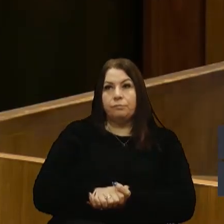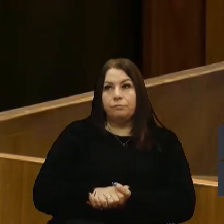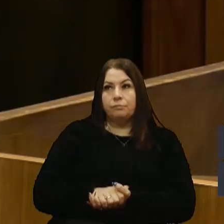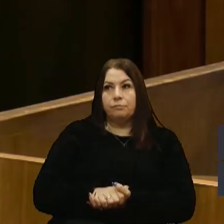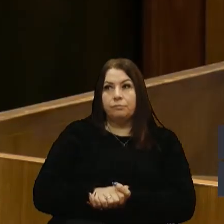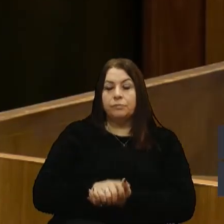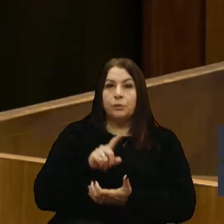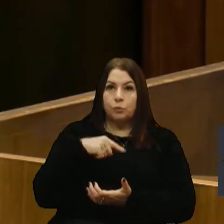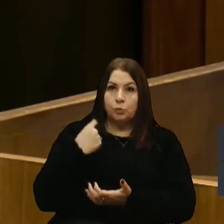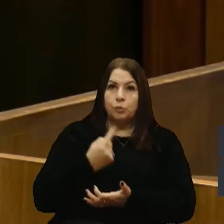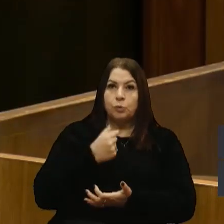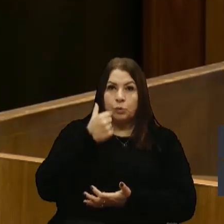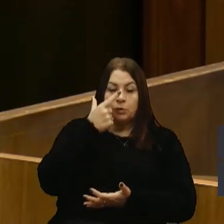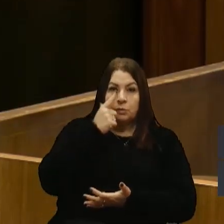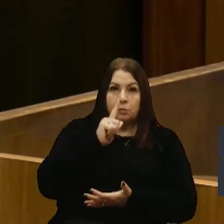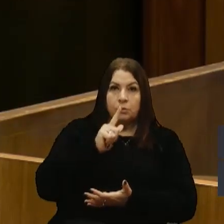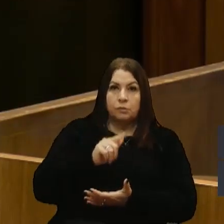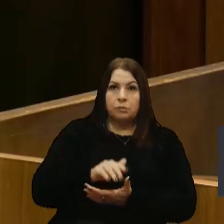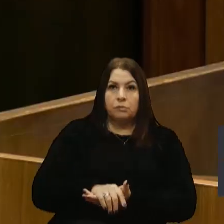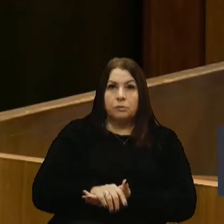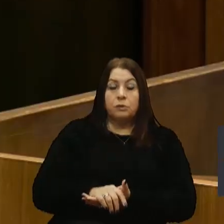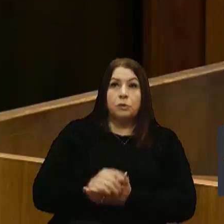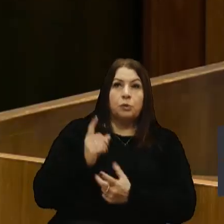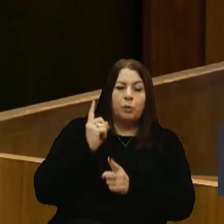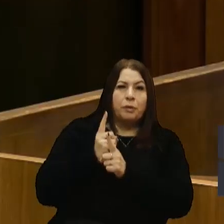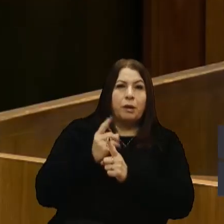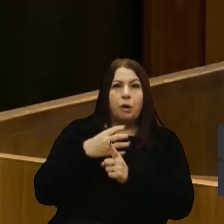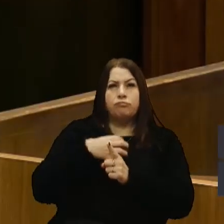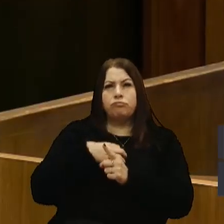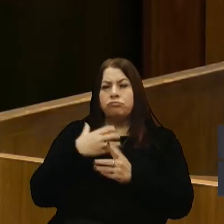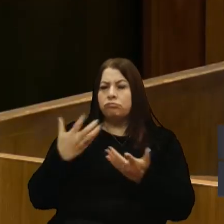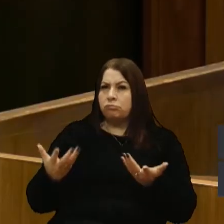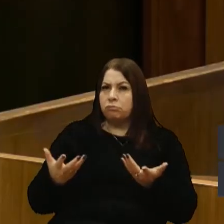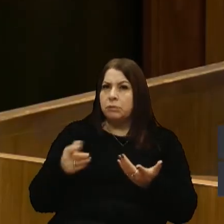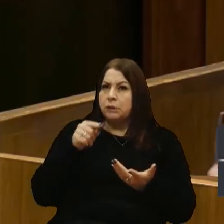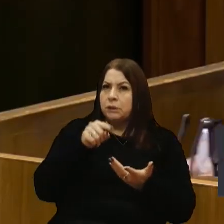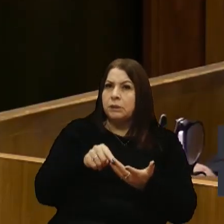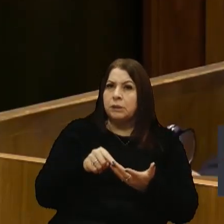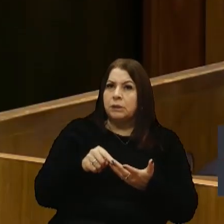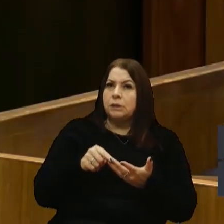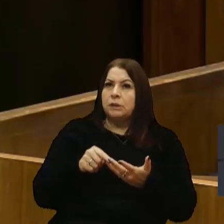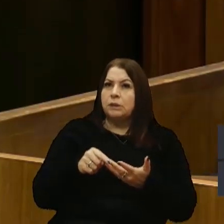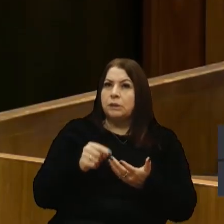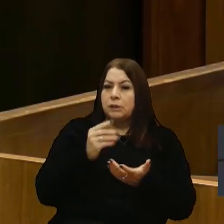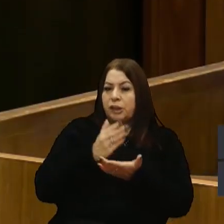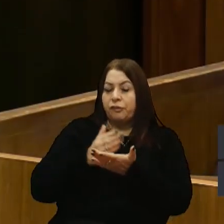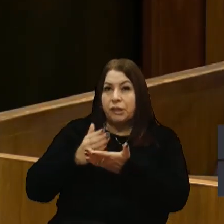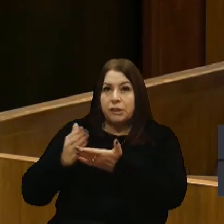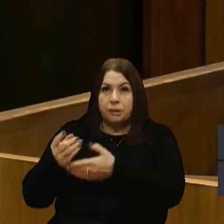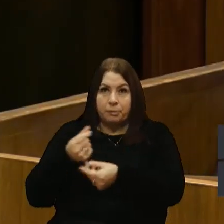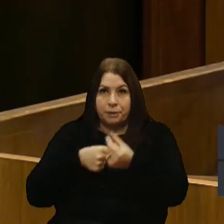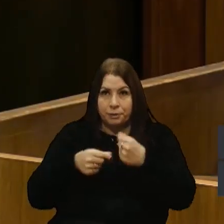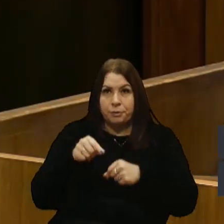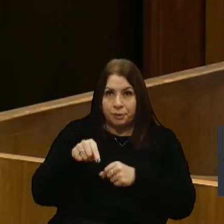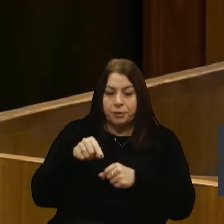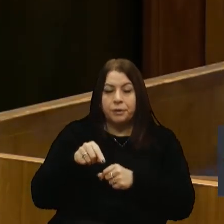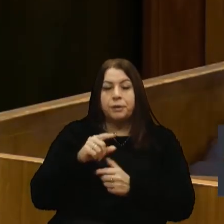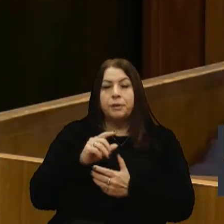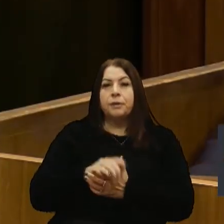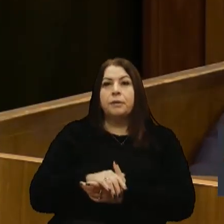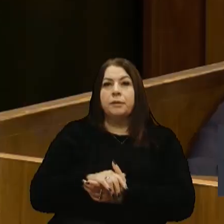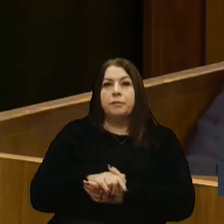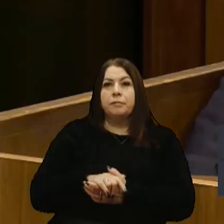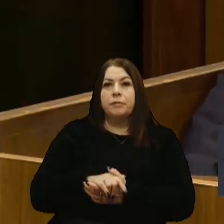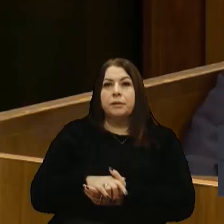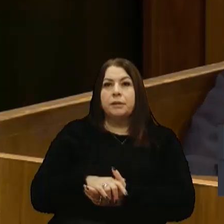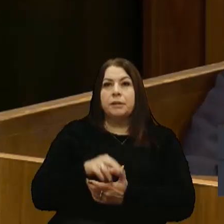de que nós conseguimos achar uma forma de que esse financiamento, a gente pelo